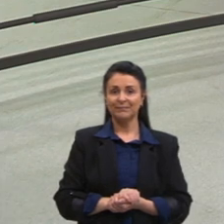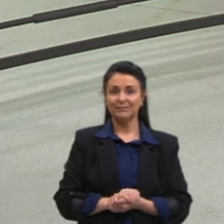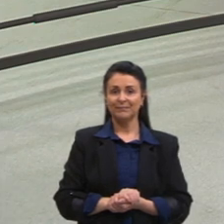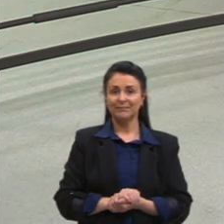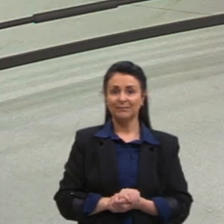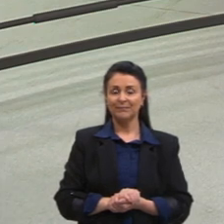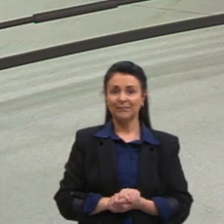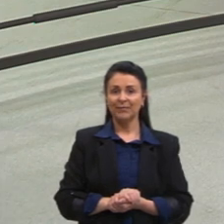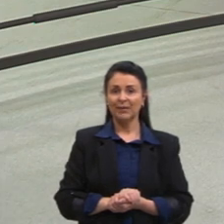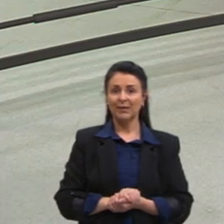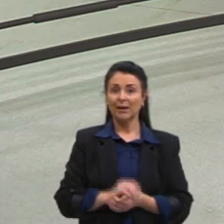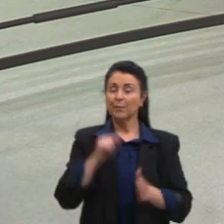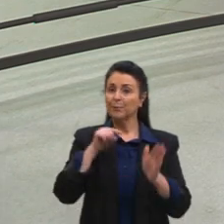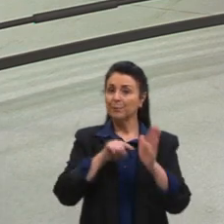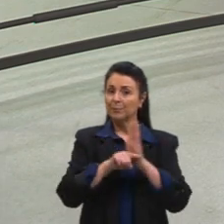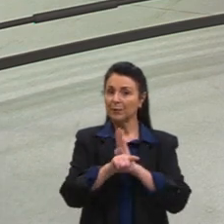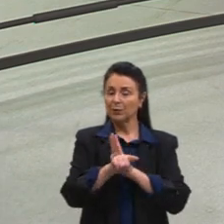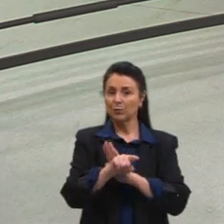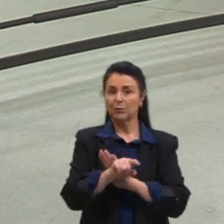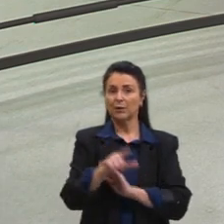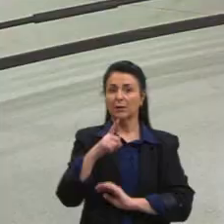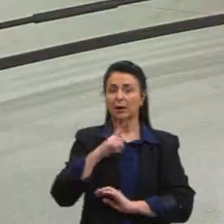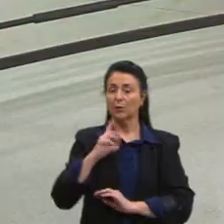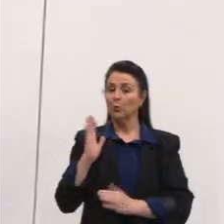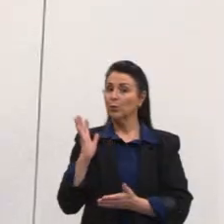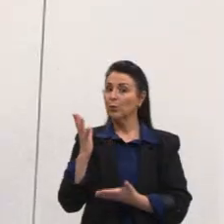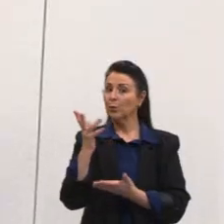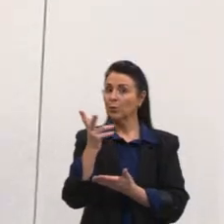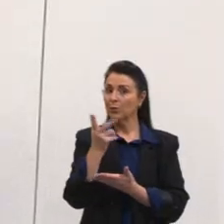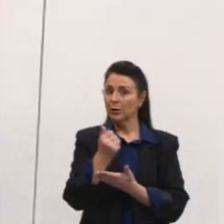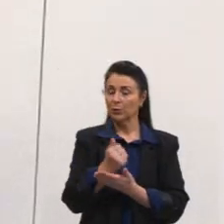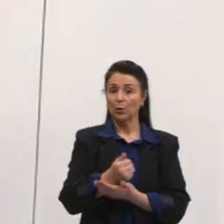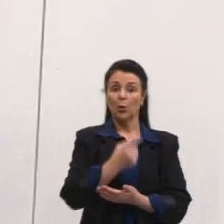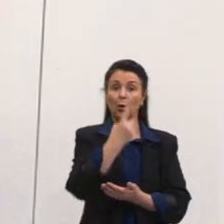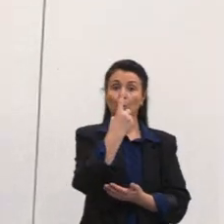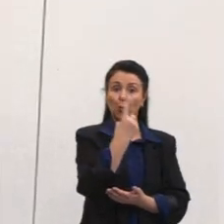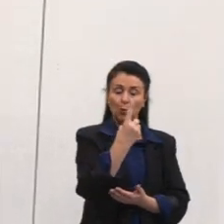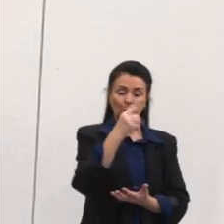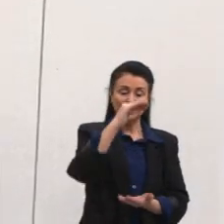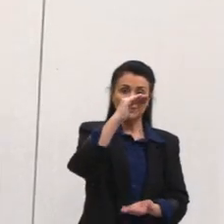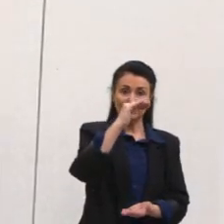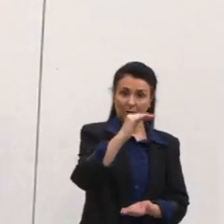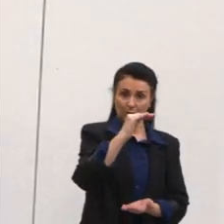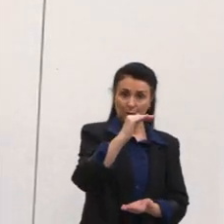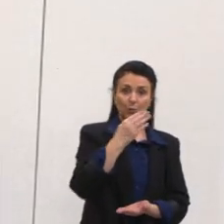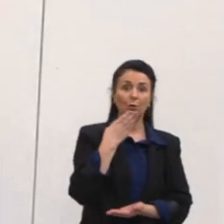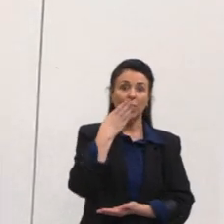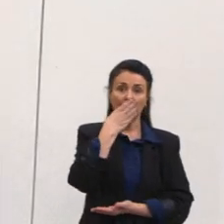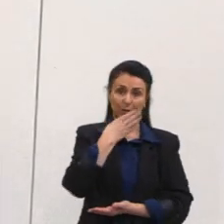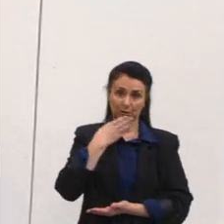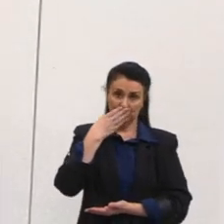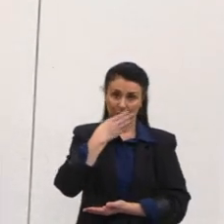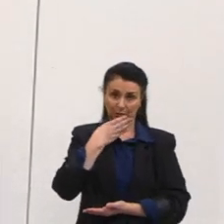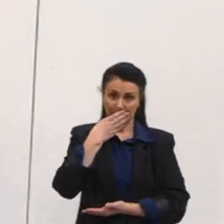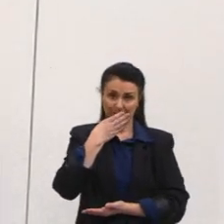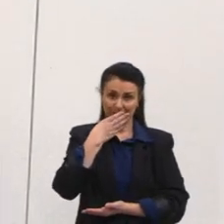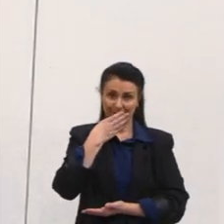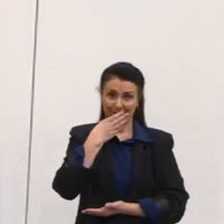bom então ali na questão nós temos o dado de um saco de açúcar